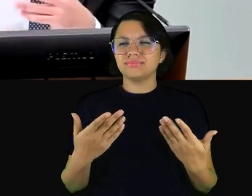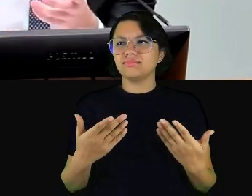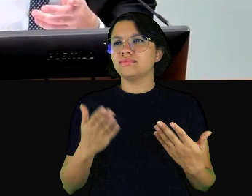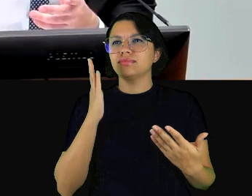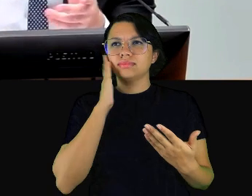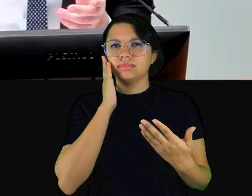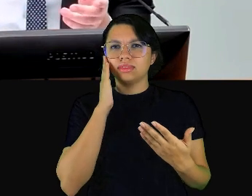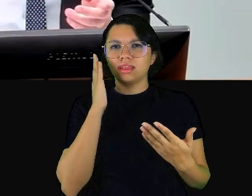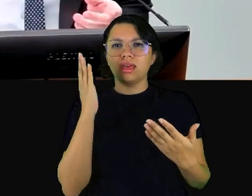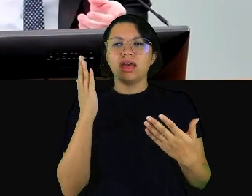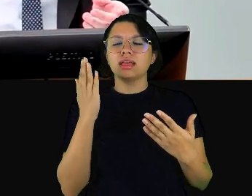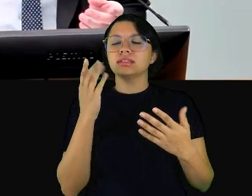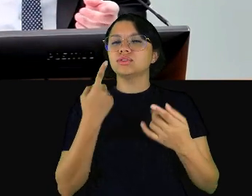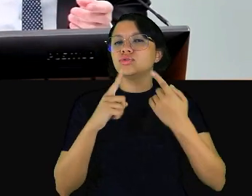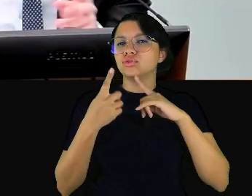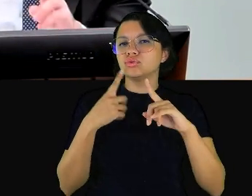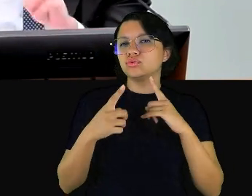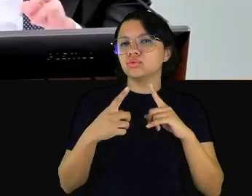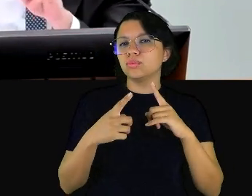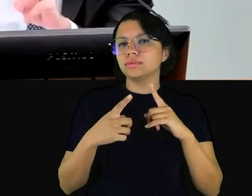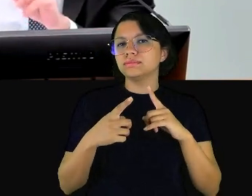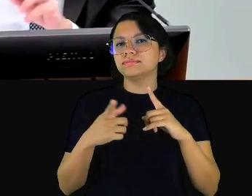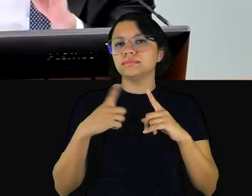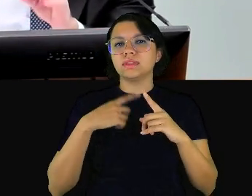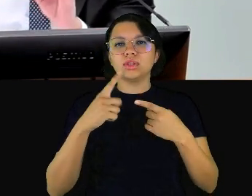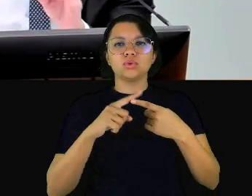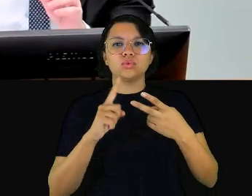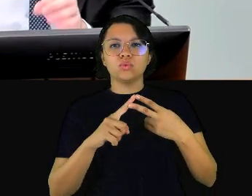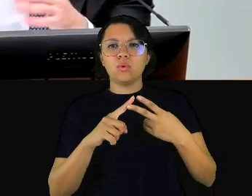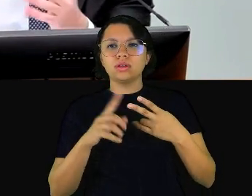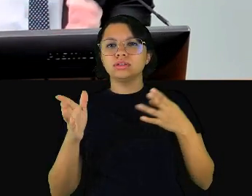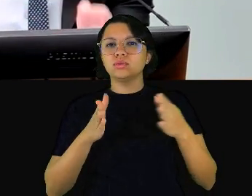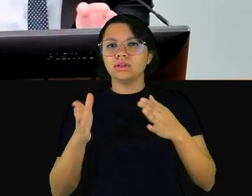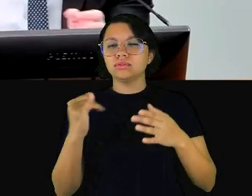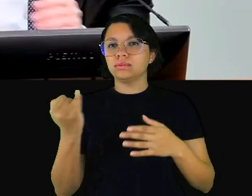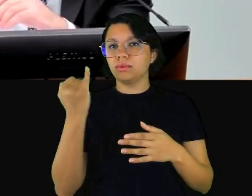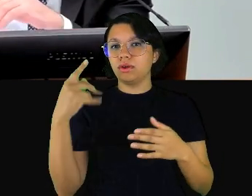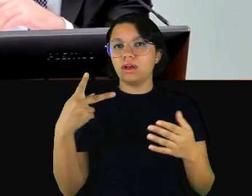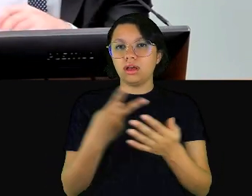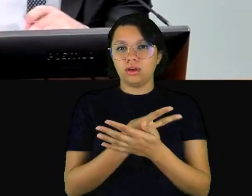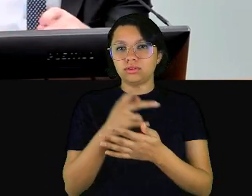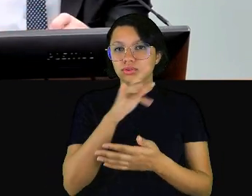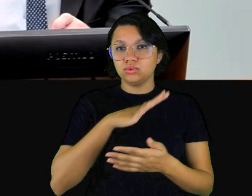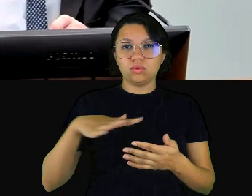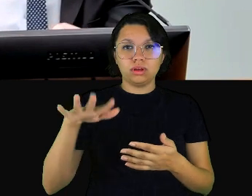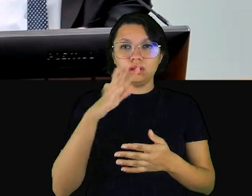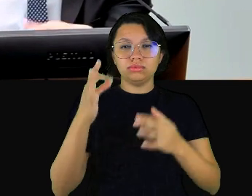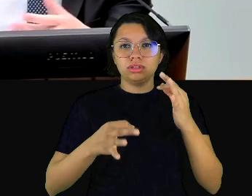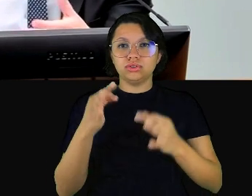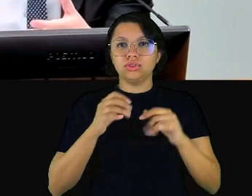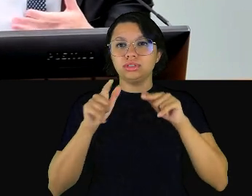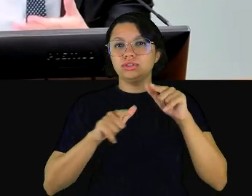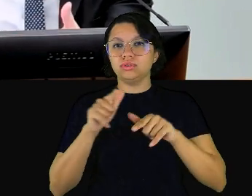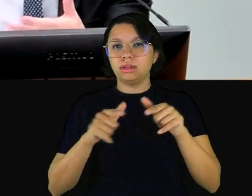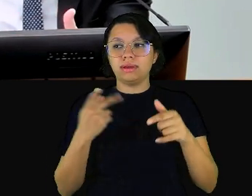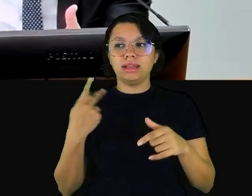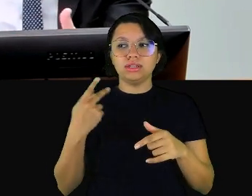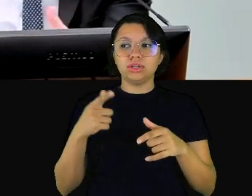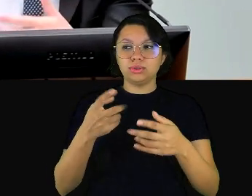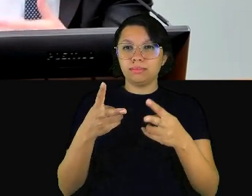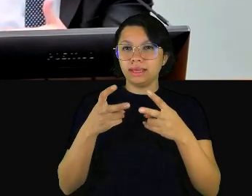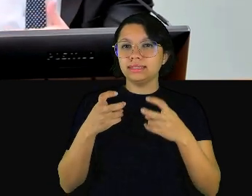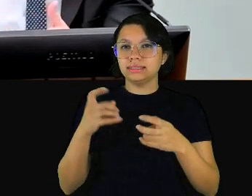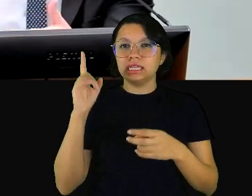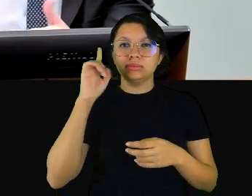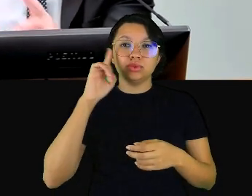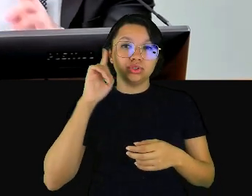dessas discussões, tem 2 situações importantes que acontecem no âmbito da justiça do trabalho e a gente percebe